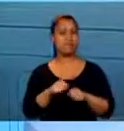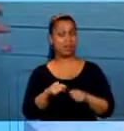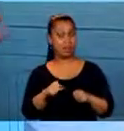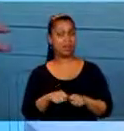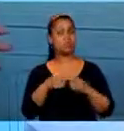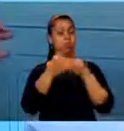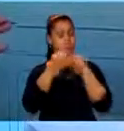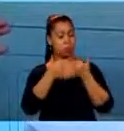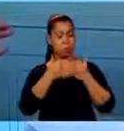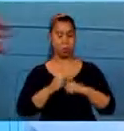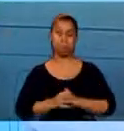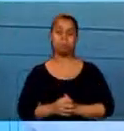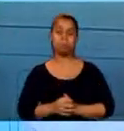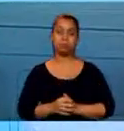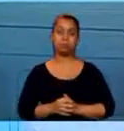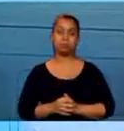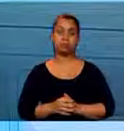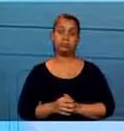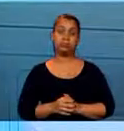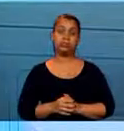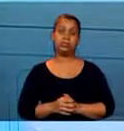feito muito bem. Sim.